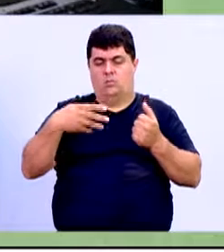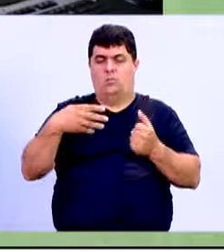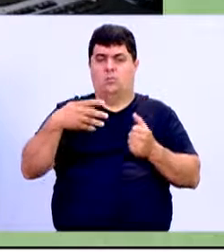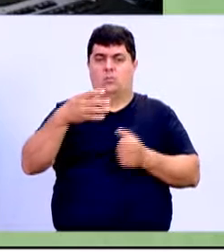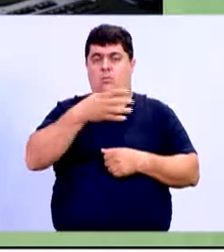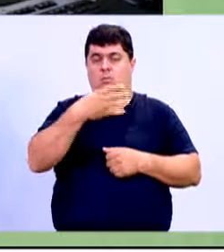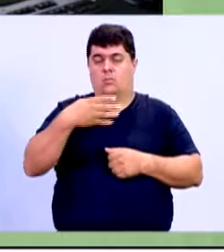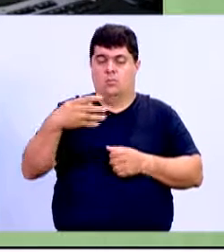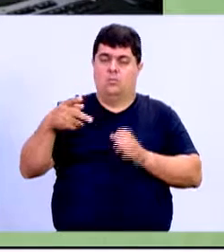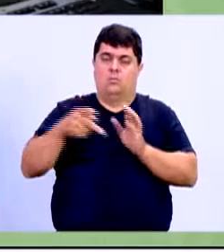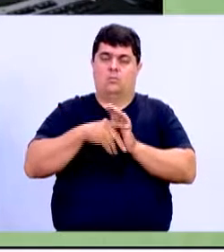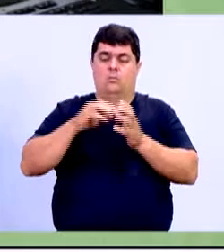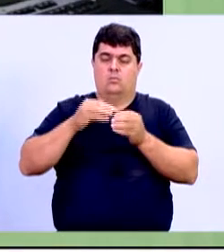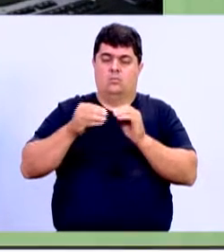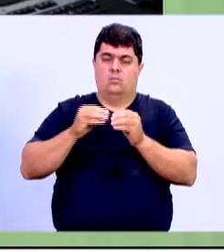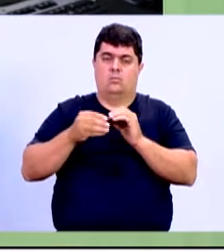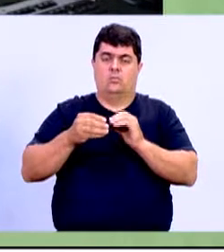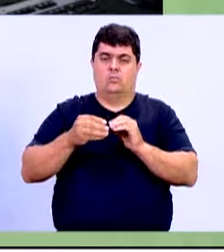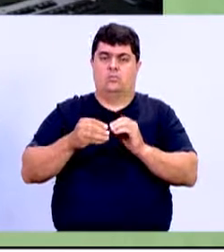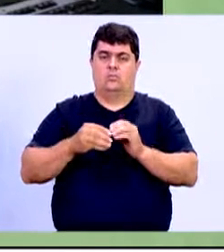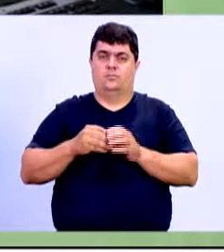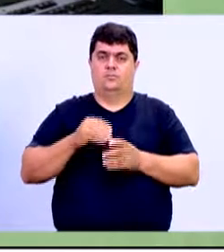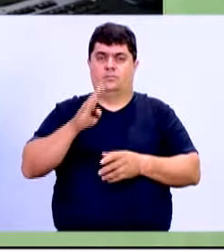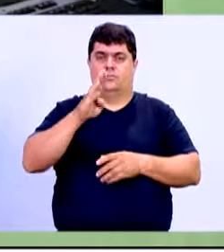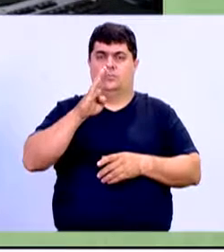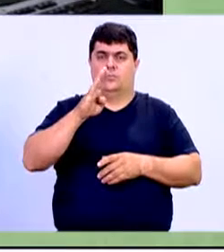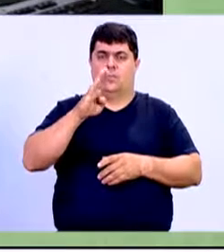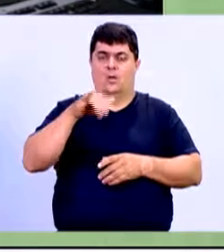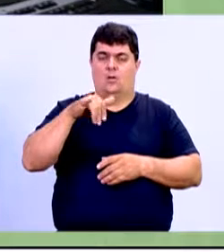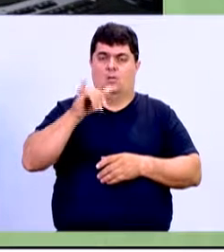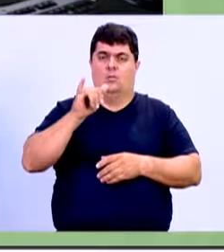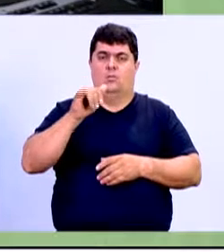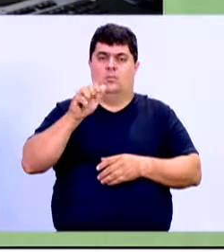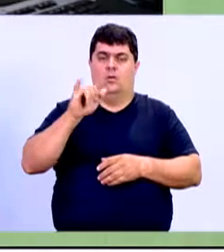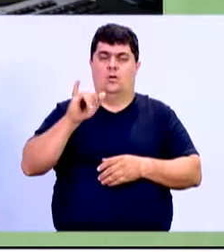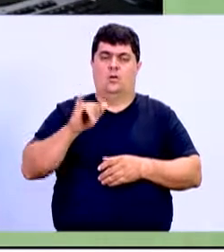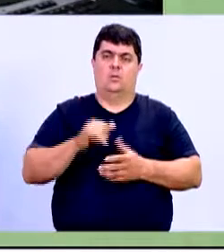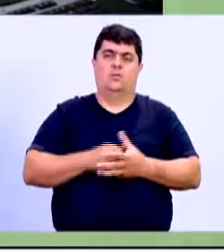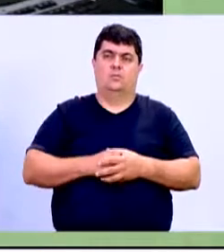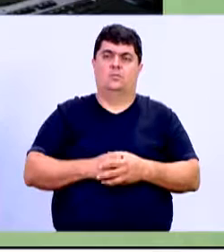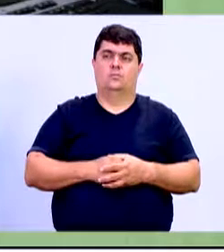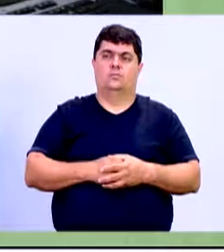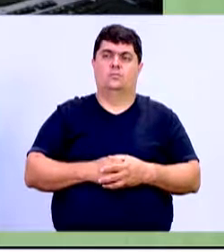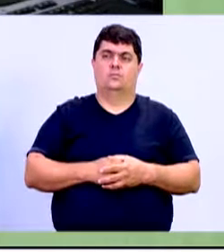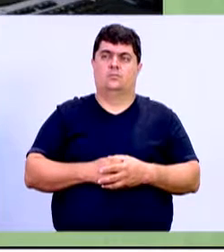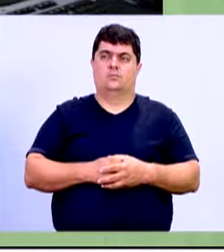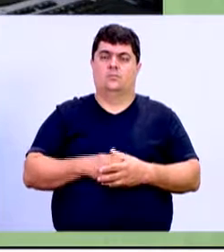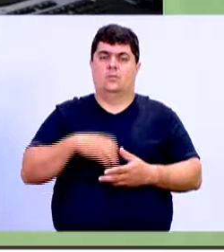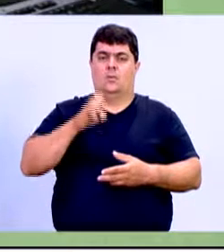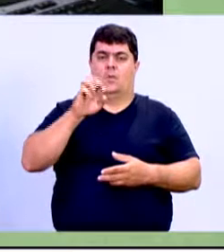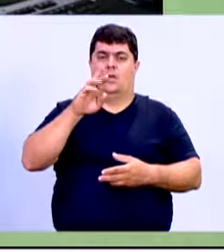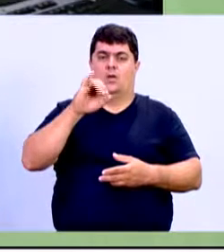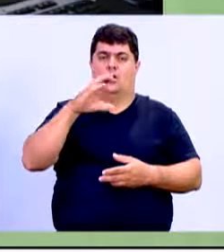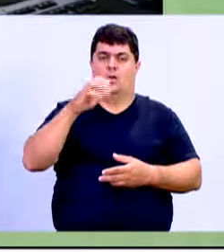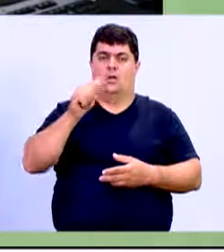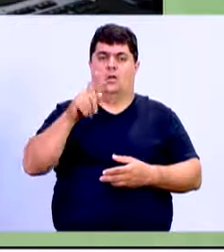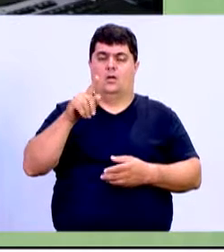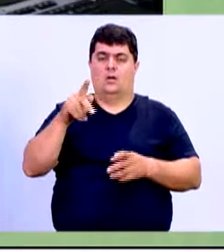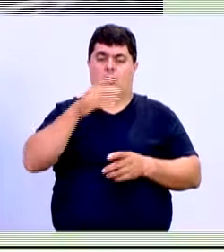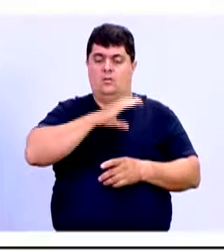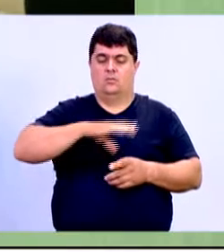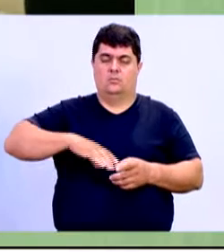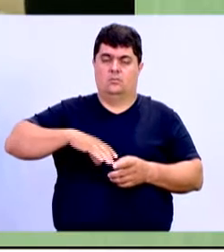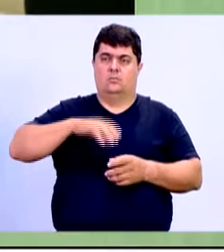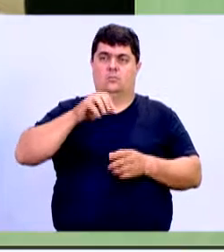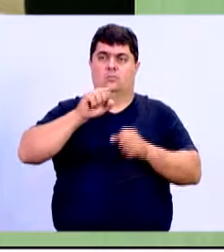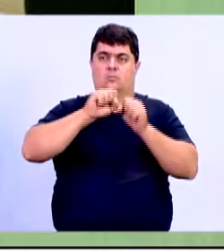pelo banco de dados, pelo BI da Microsoft. Tá? Então essa é a Érica, é a coordenadora de sistemas de informação.